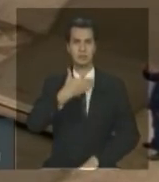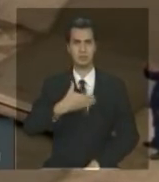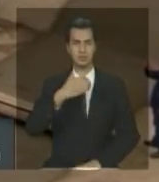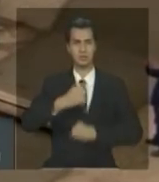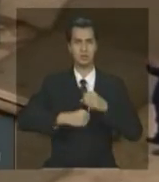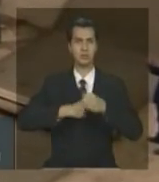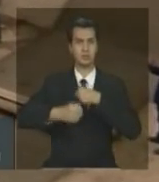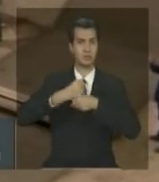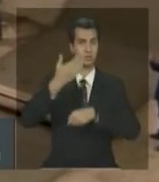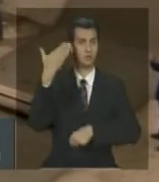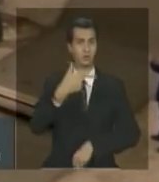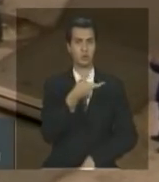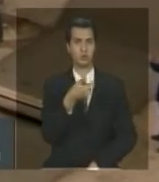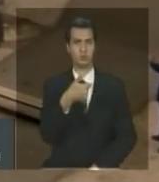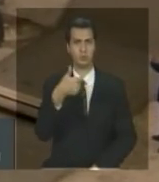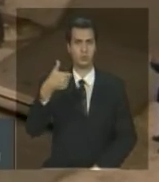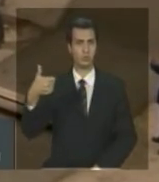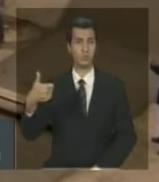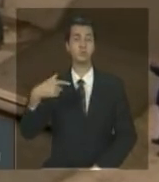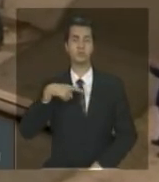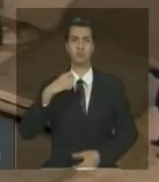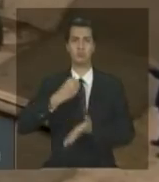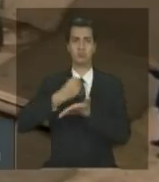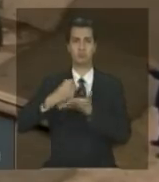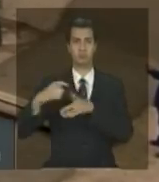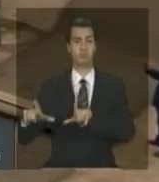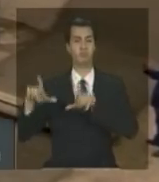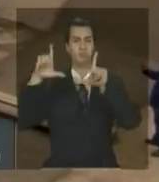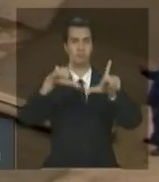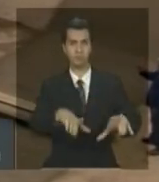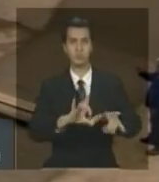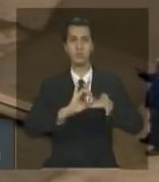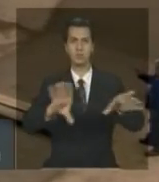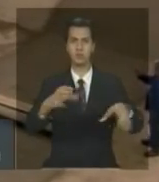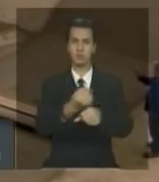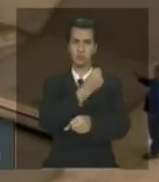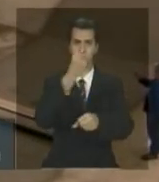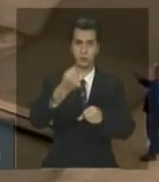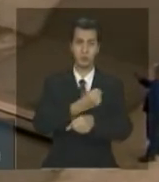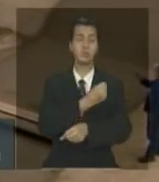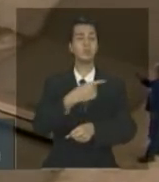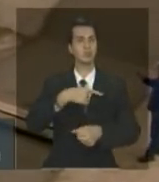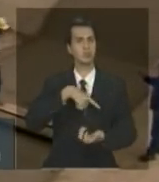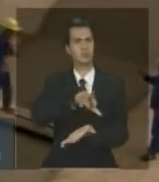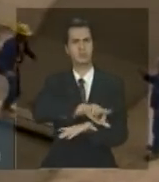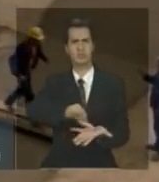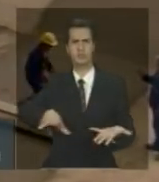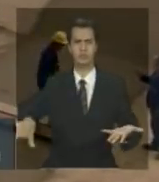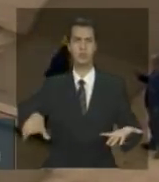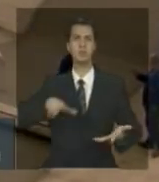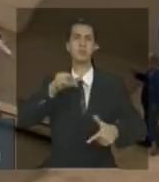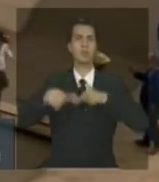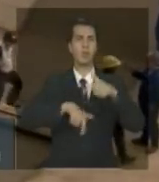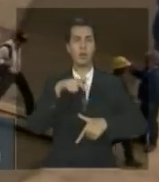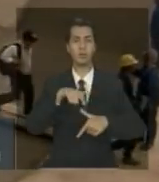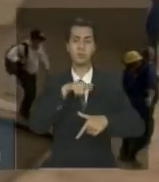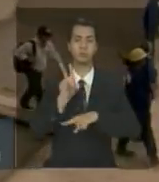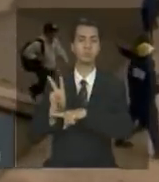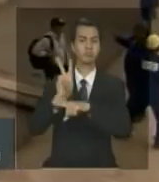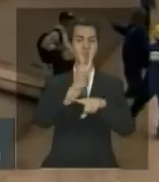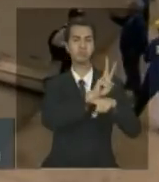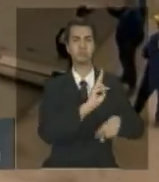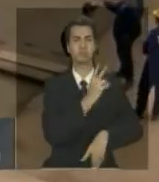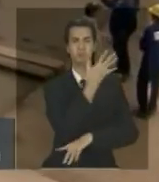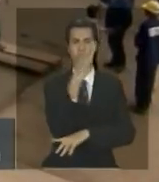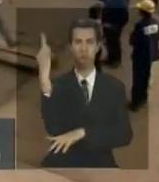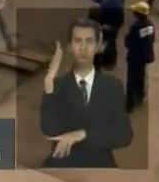28 de dezembro de 2011 e são várias ações ligadas, né, voltadas para a preservação da fauna e da flora